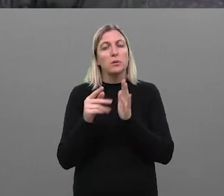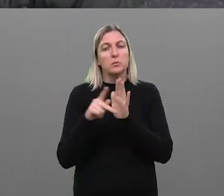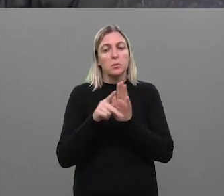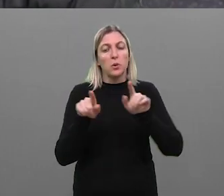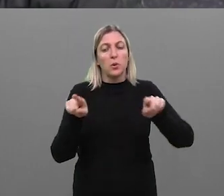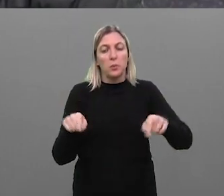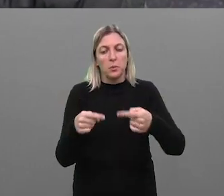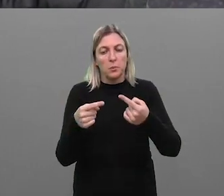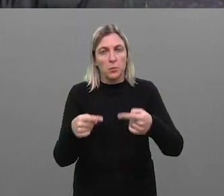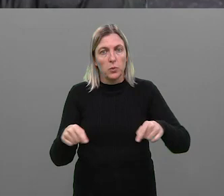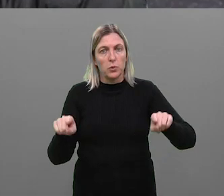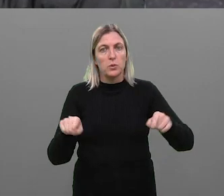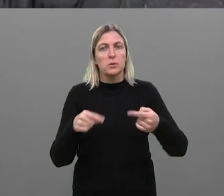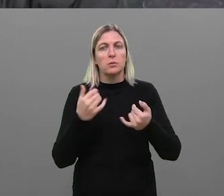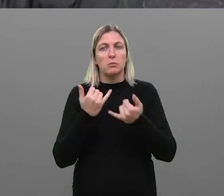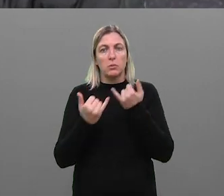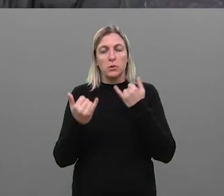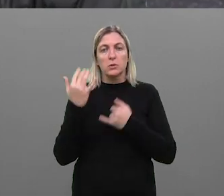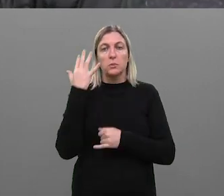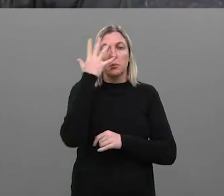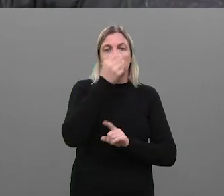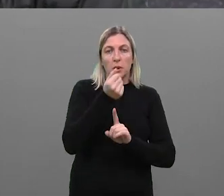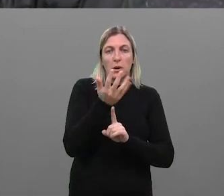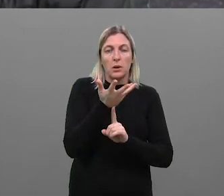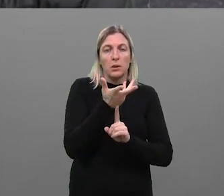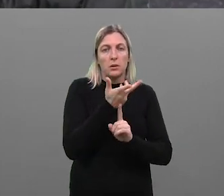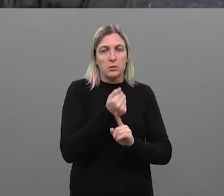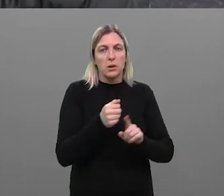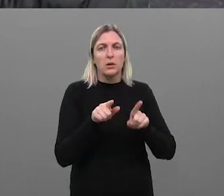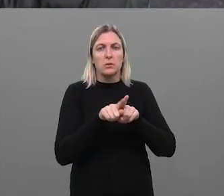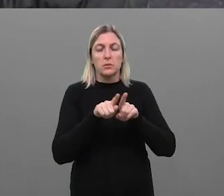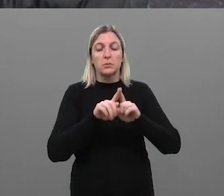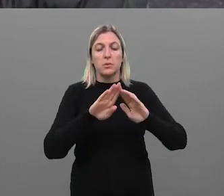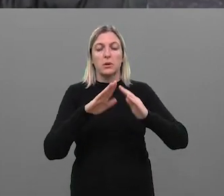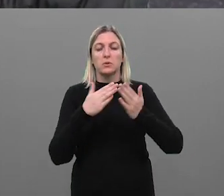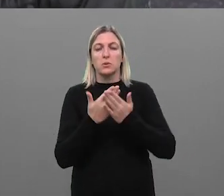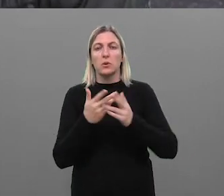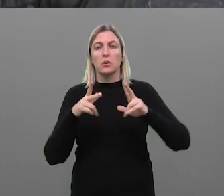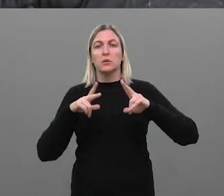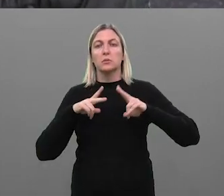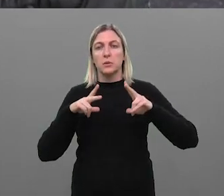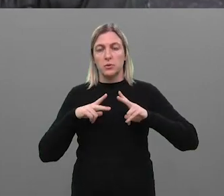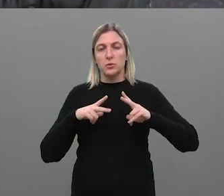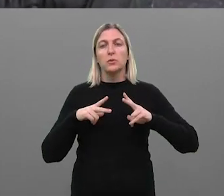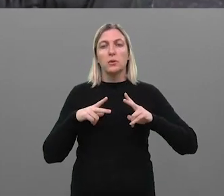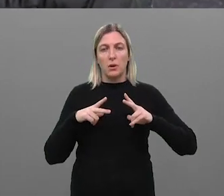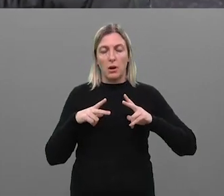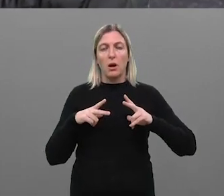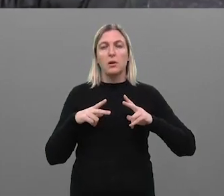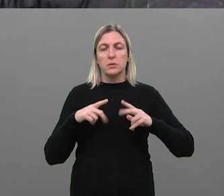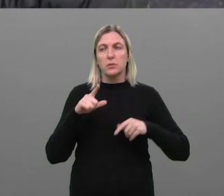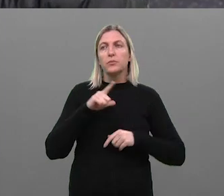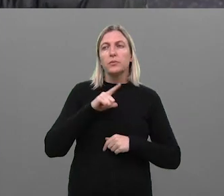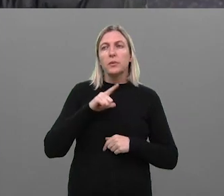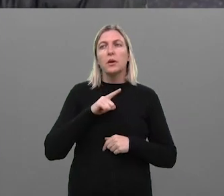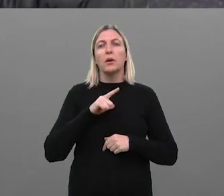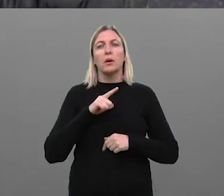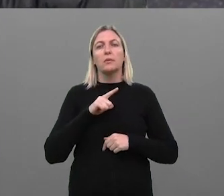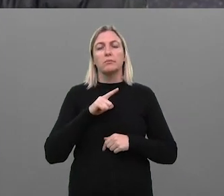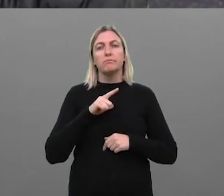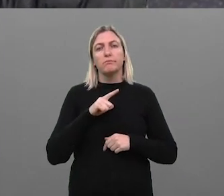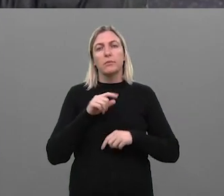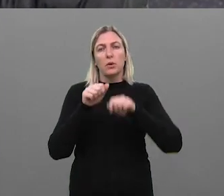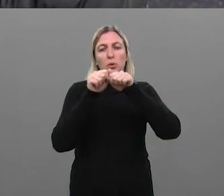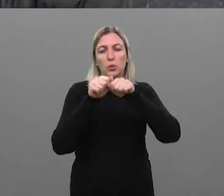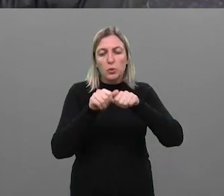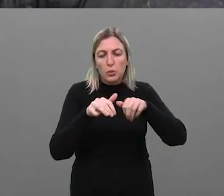música ent dentre as quais Belas Artes que eu faço parte então existe outras tantos particulares eh então de alguma forma existe essa preocupação